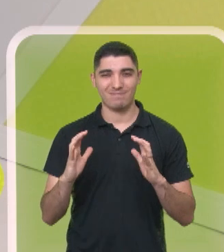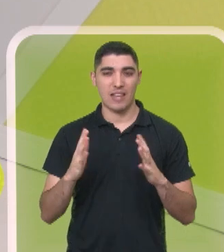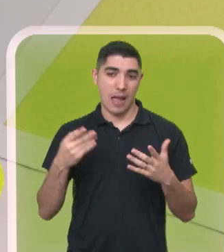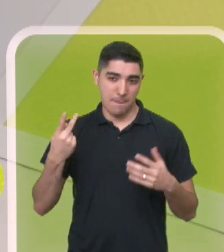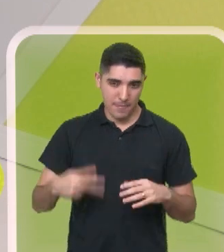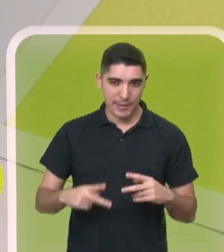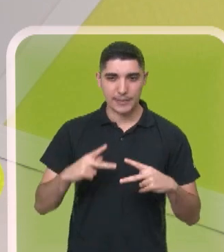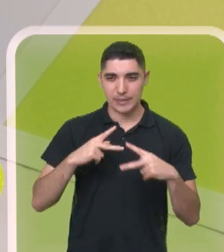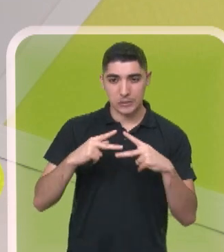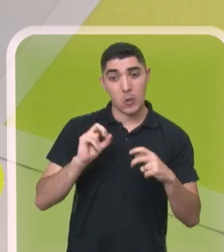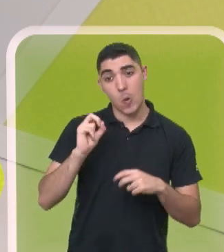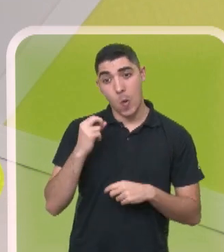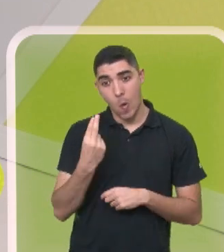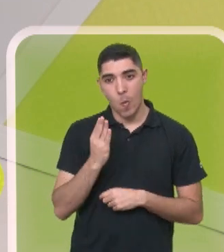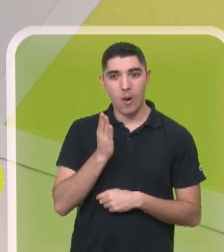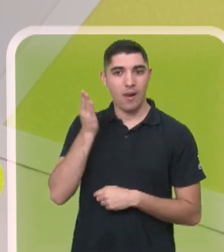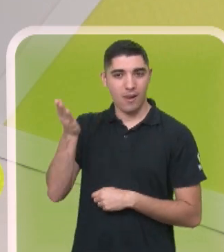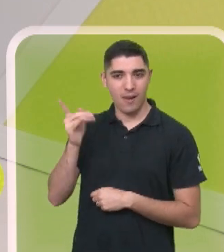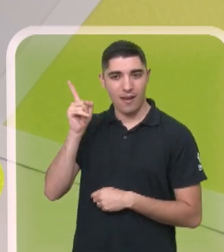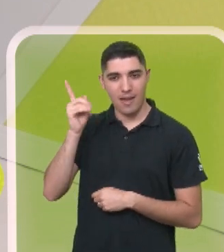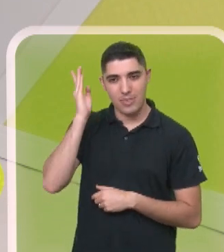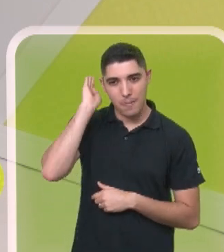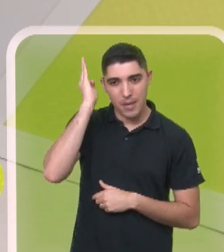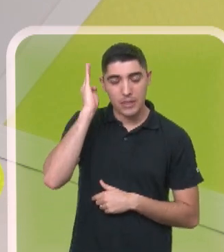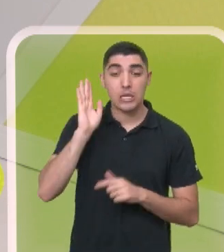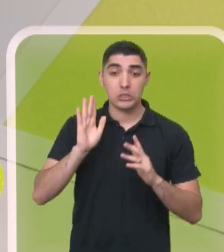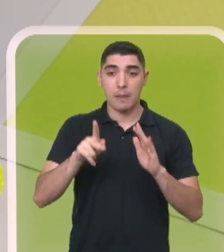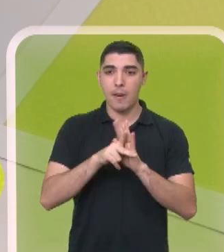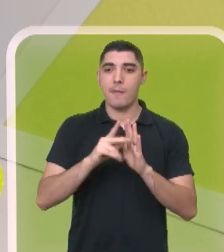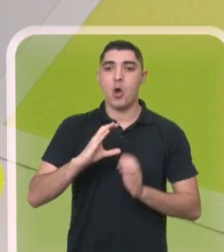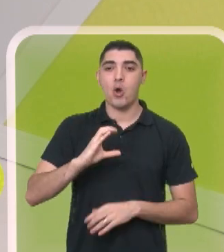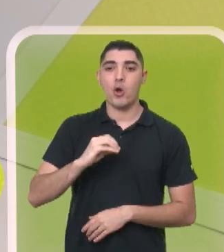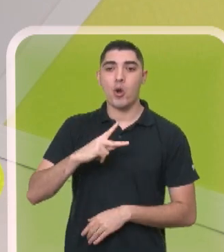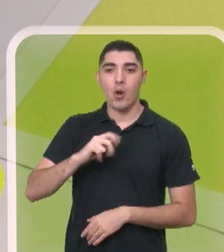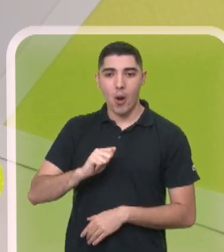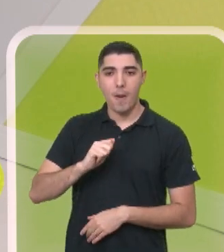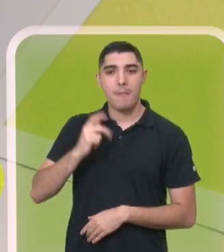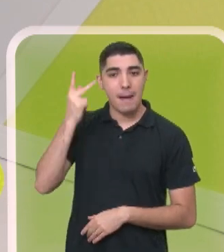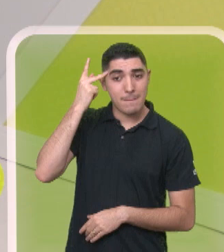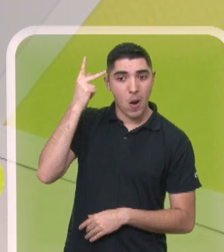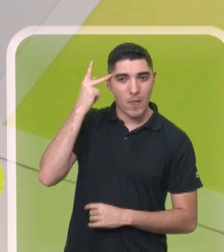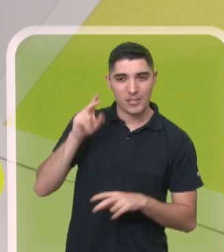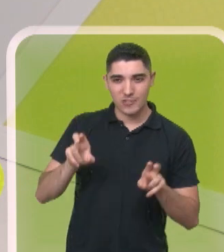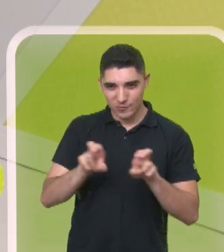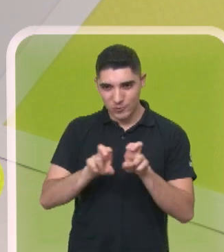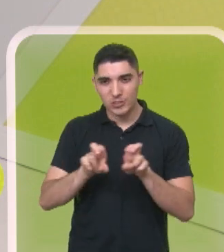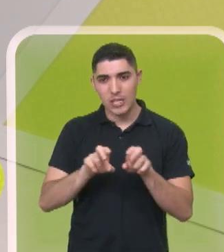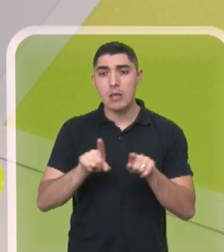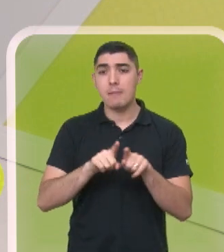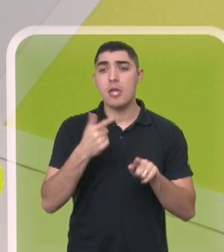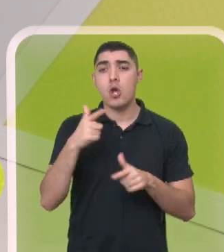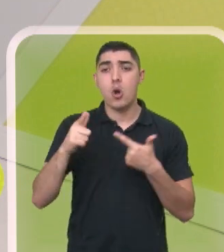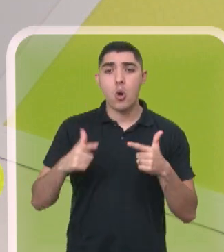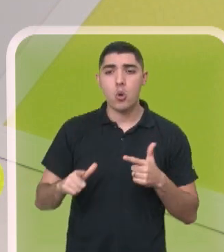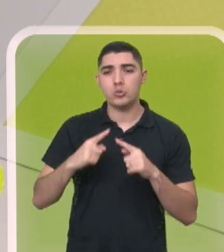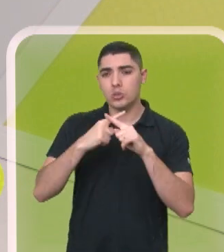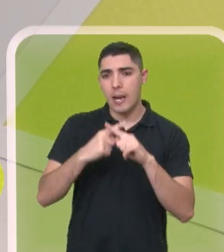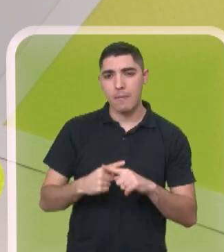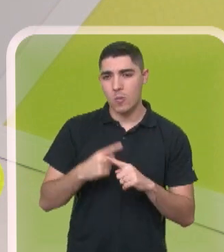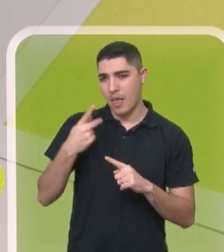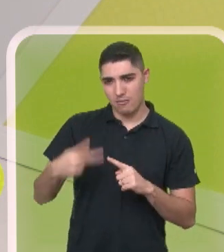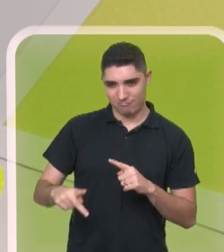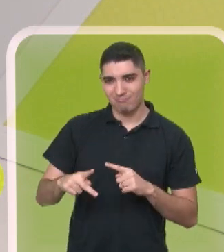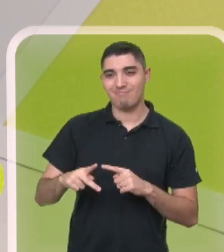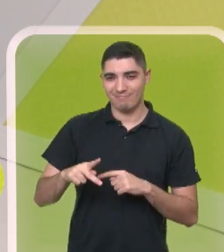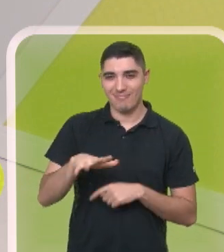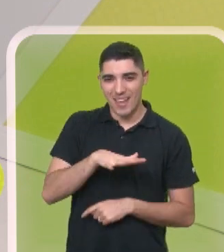José, lá em Taubaté. Já decidiram Copa Paulista de futsal, já decidiram outros campeonatos regionais aqui também. Então tem uma rivalidade